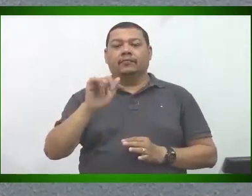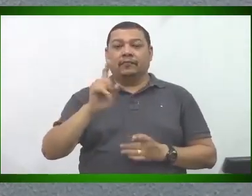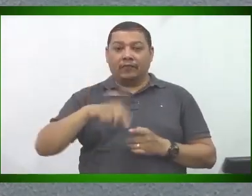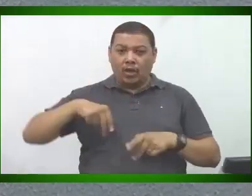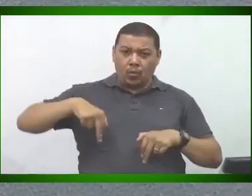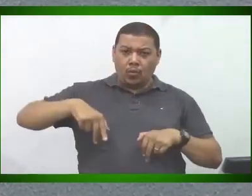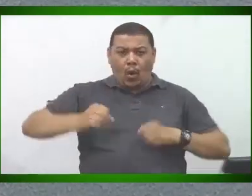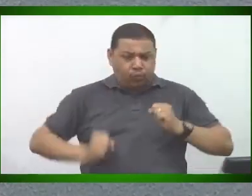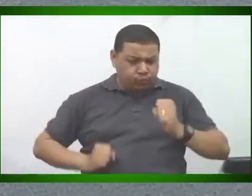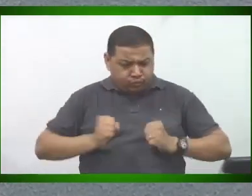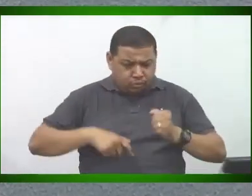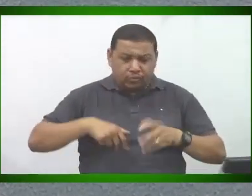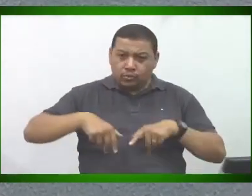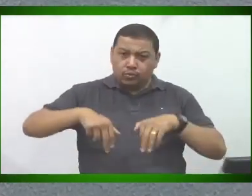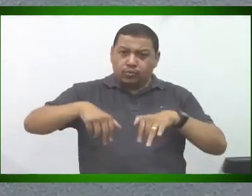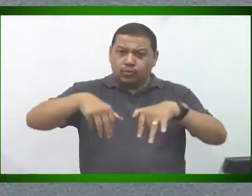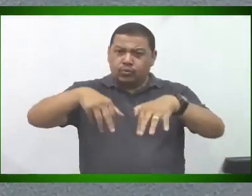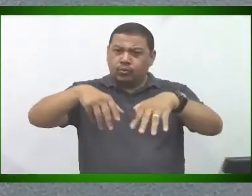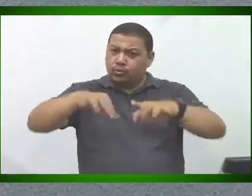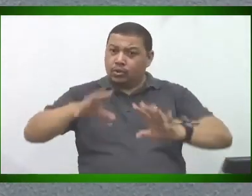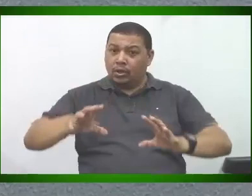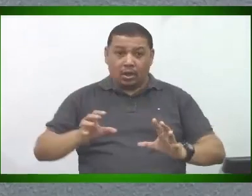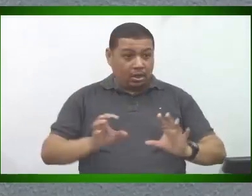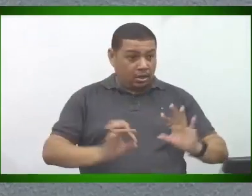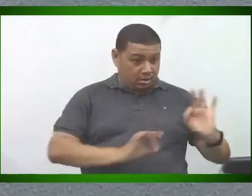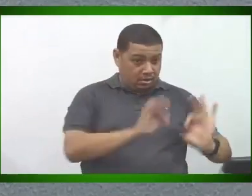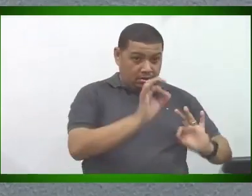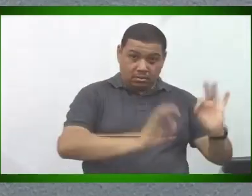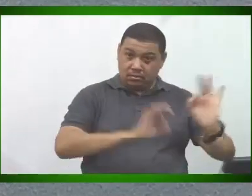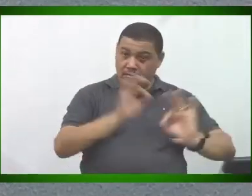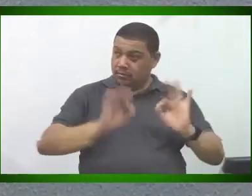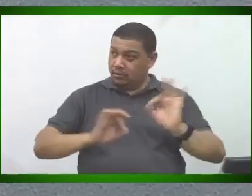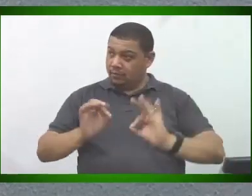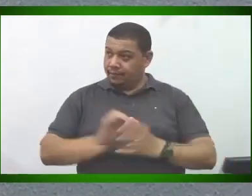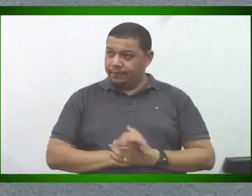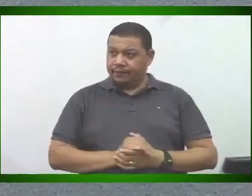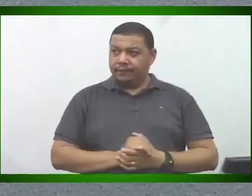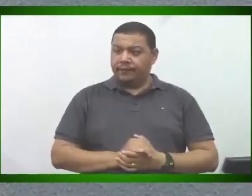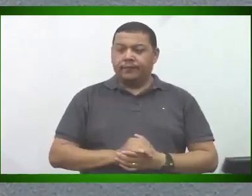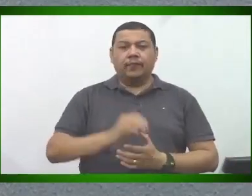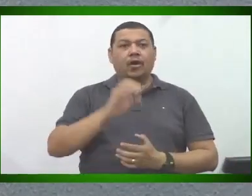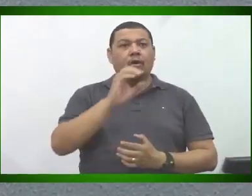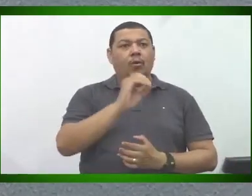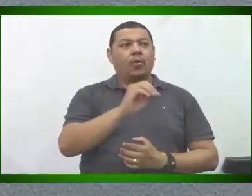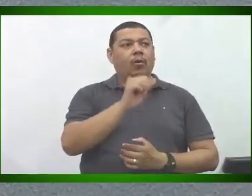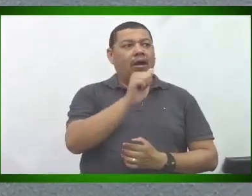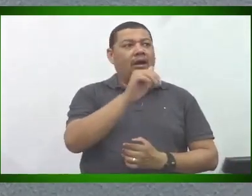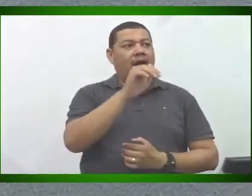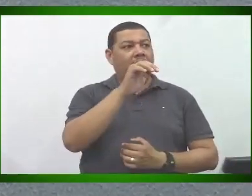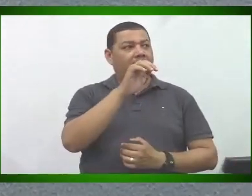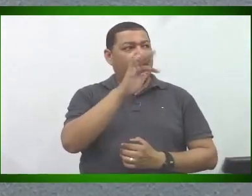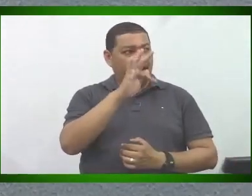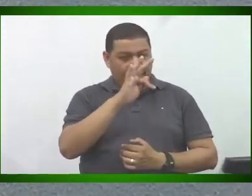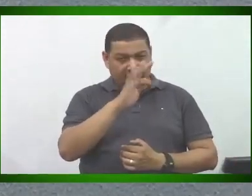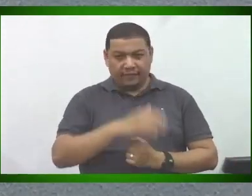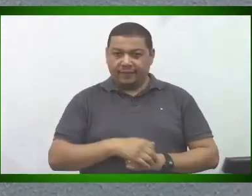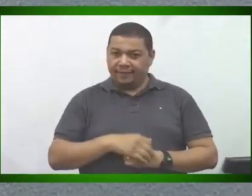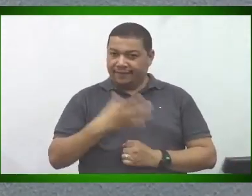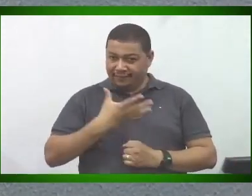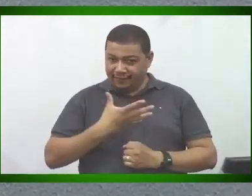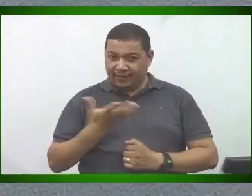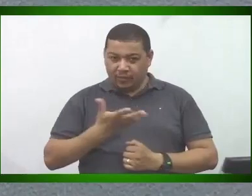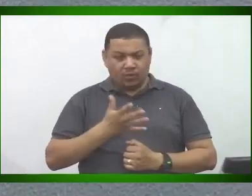de rua. A organização é OAF Esporte, OAF Esporte. Eu quero